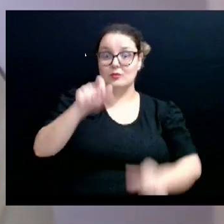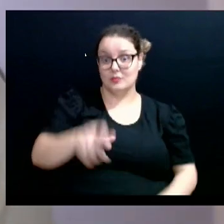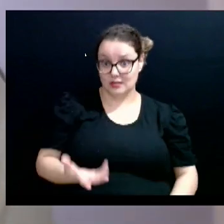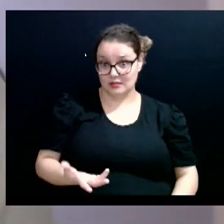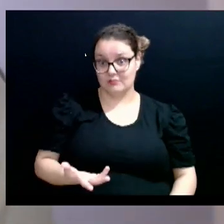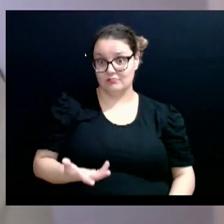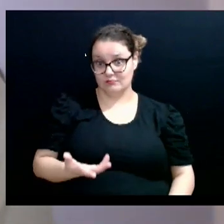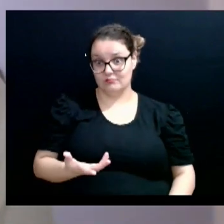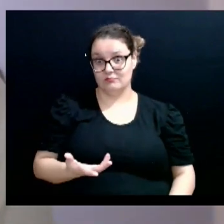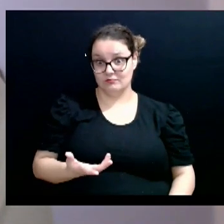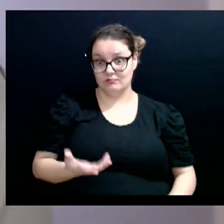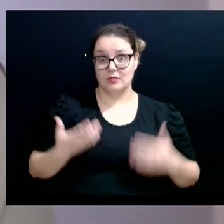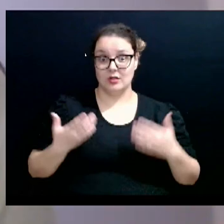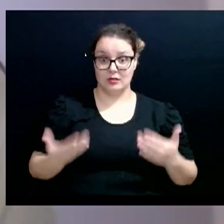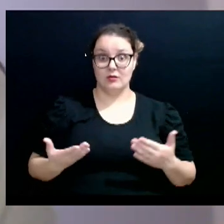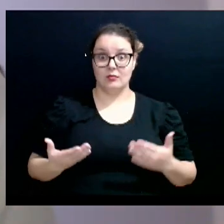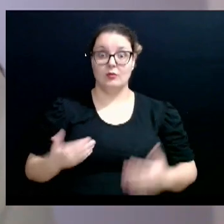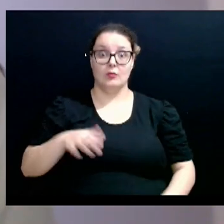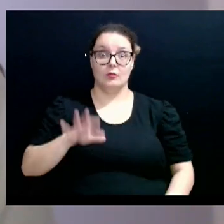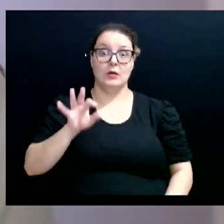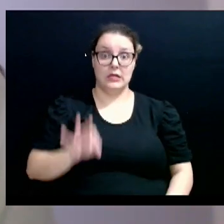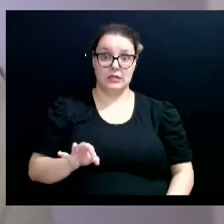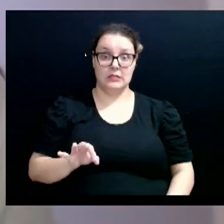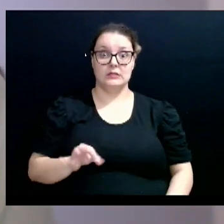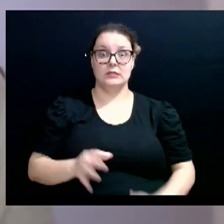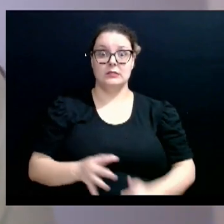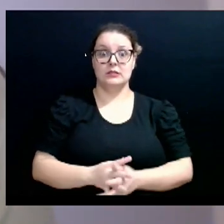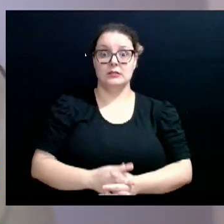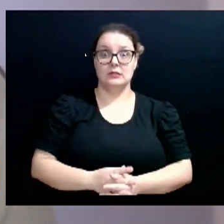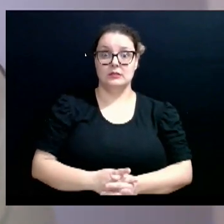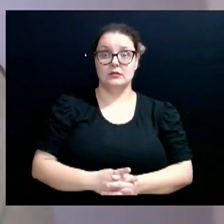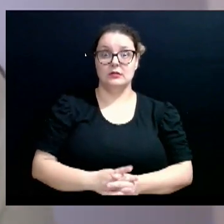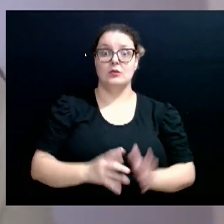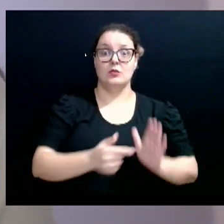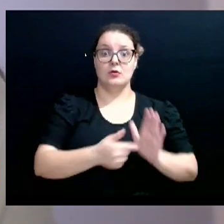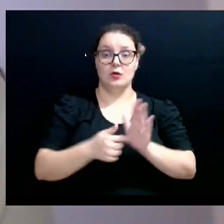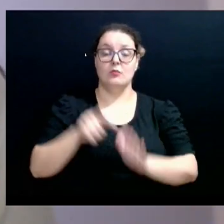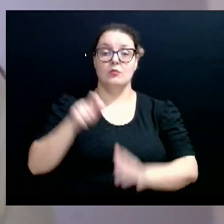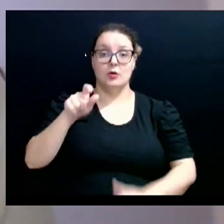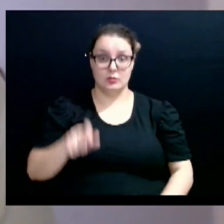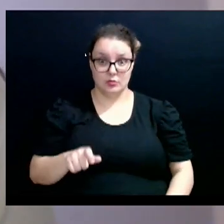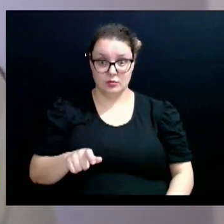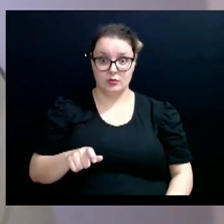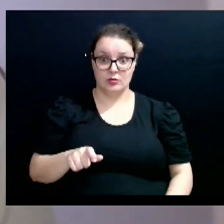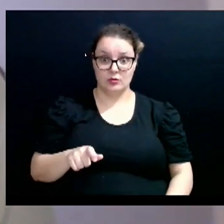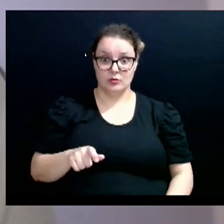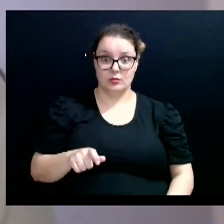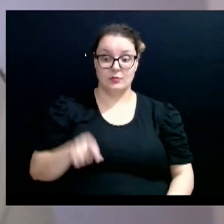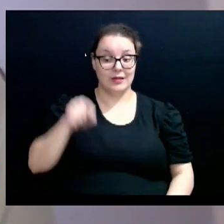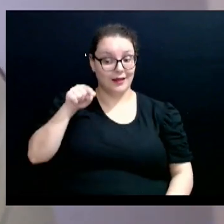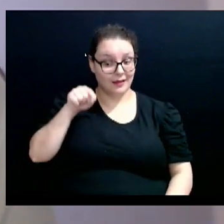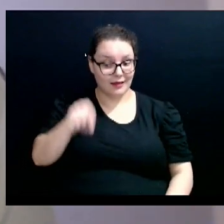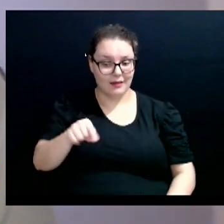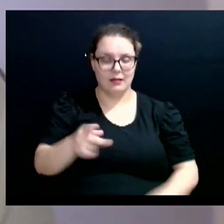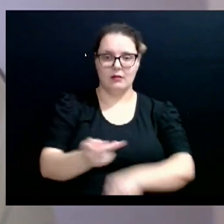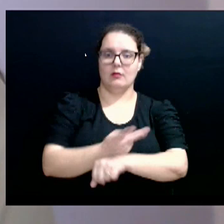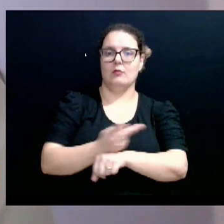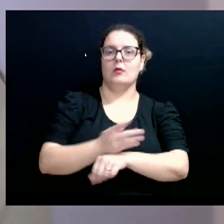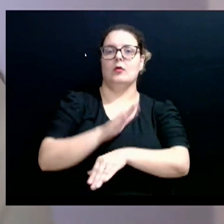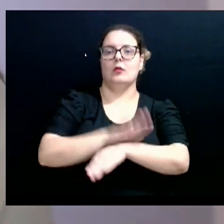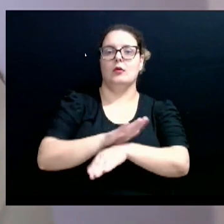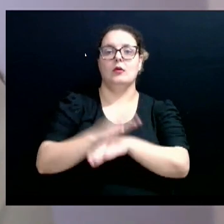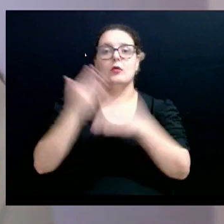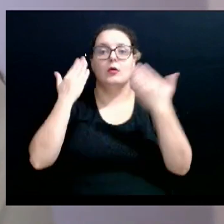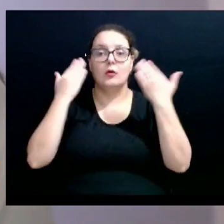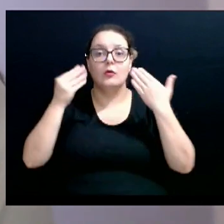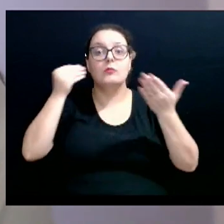Então, o mais correto seria mostrar para essa pessoa, para ela buscar ajuda, ajuda com um psicólogo, com um psiquiatra, porque